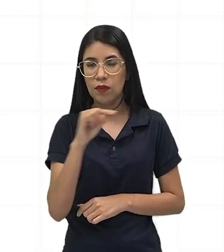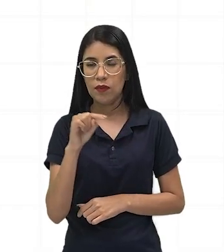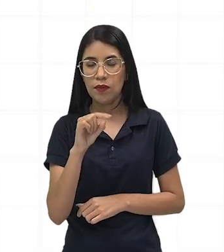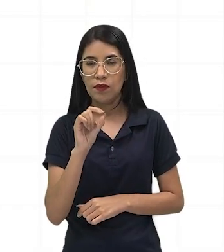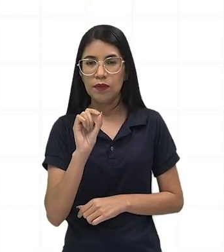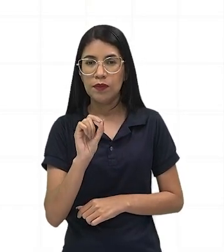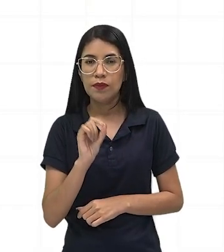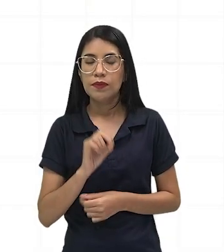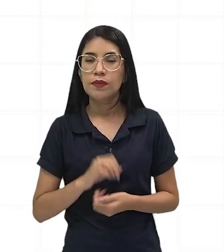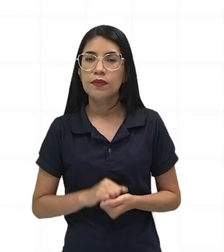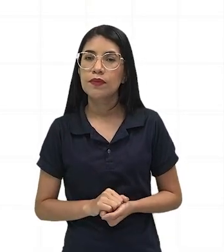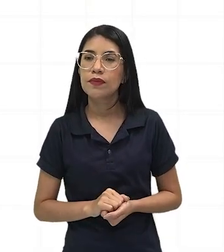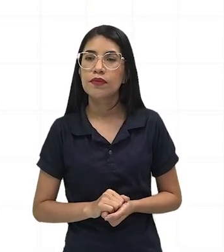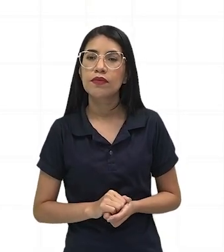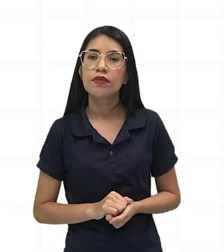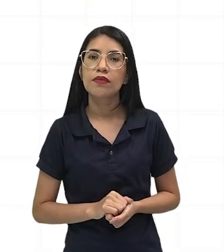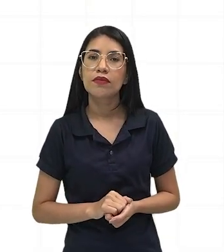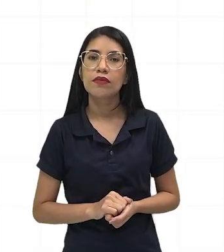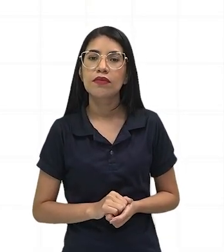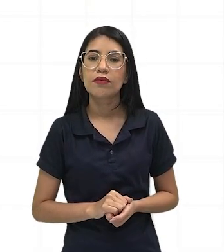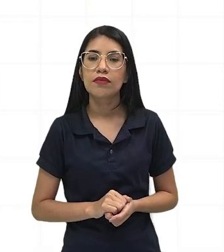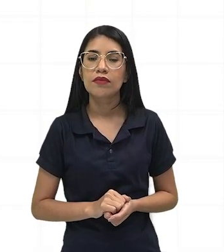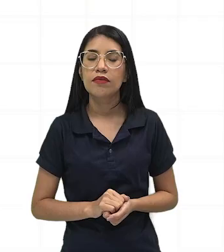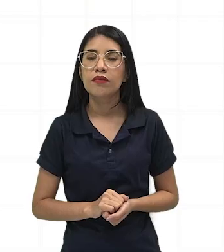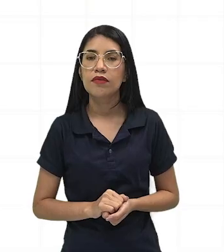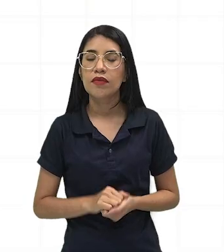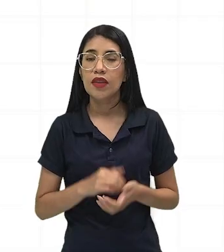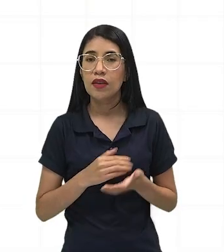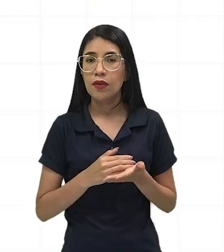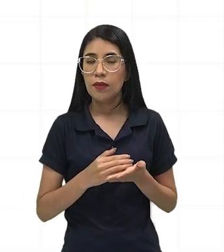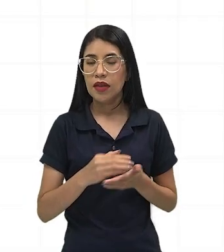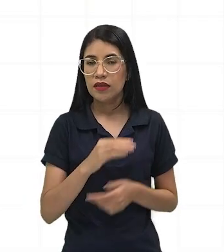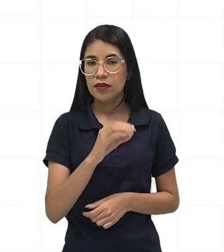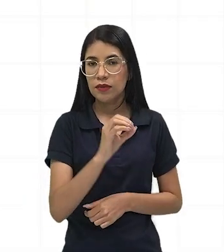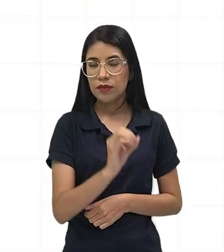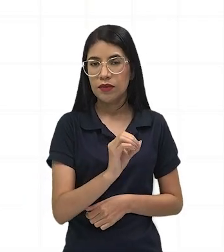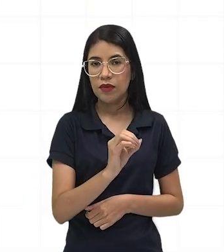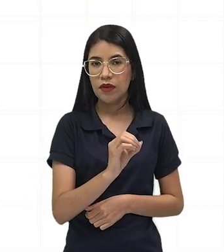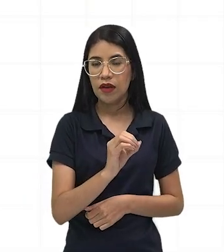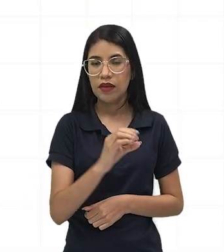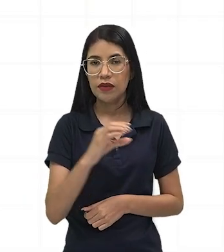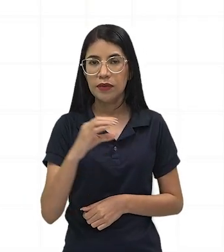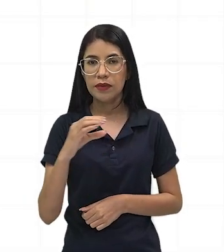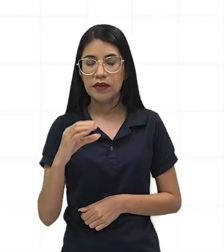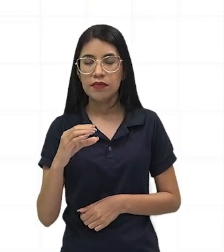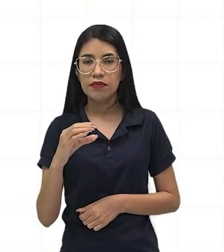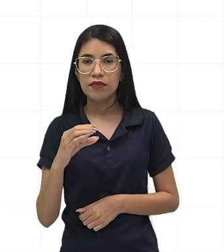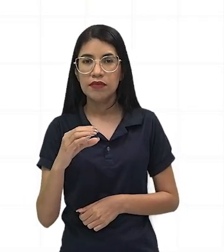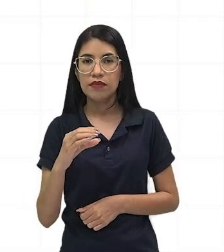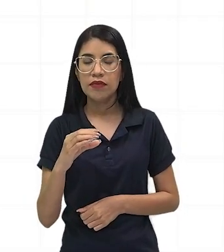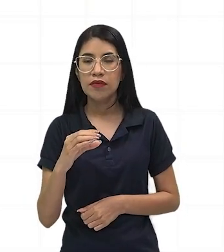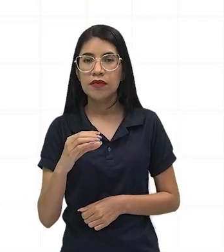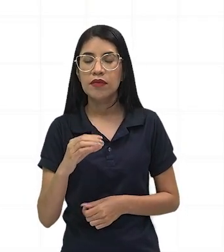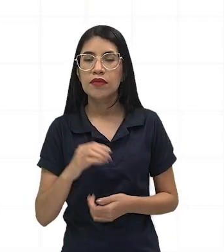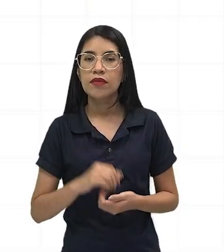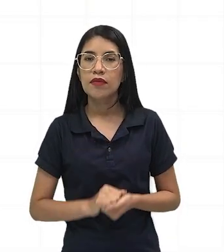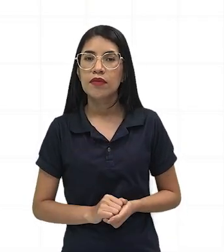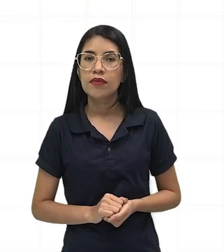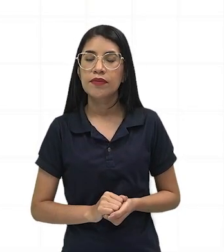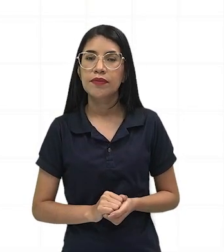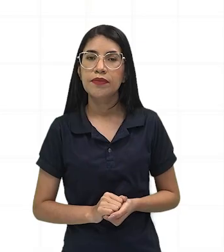minha semi-reta OC, sai do O e passa ali pelo ponto C e eu estou afirmando que ela é uma